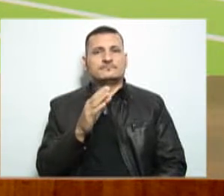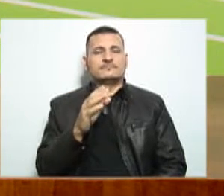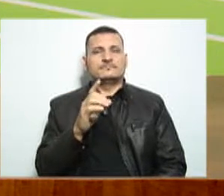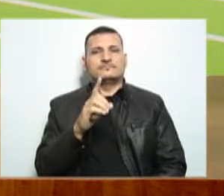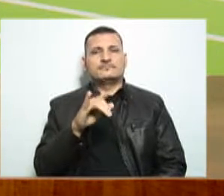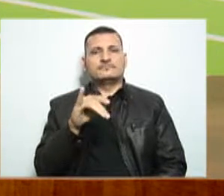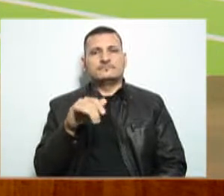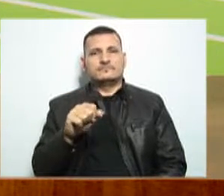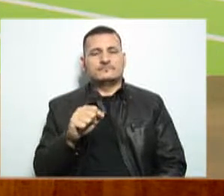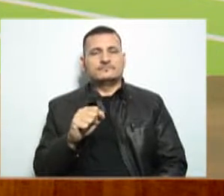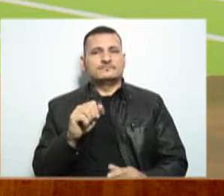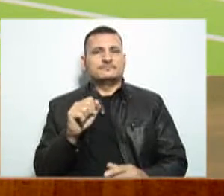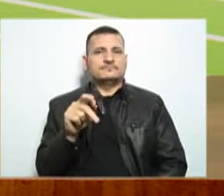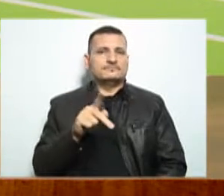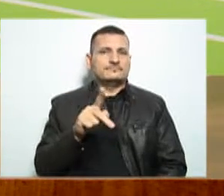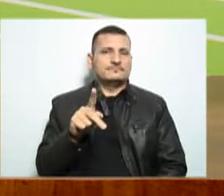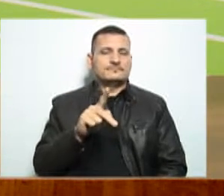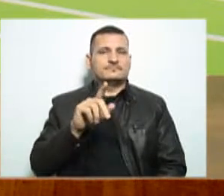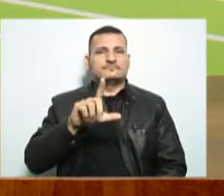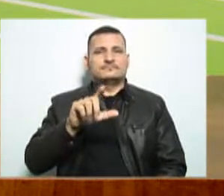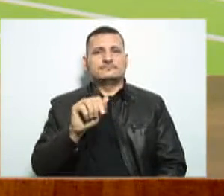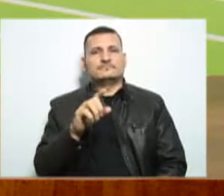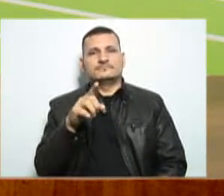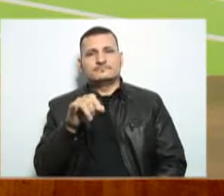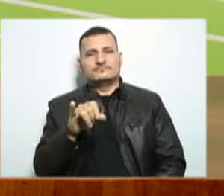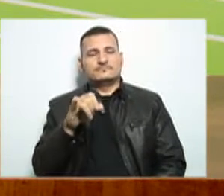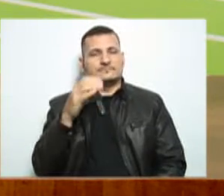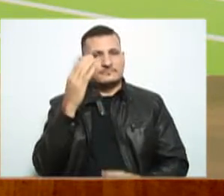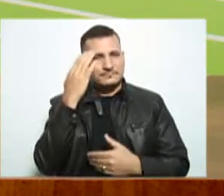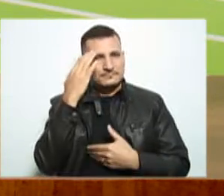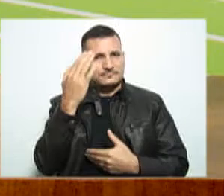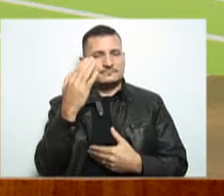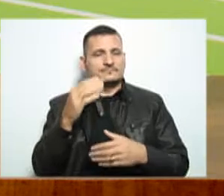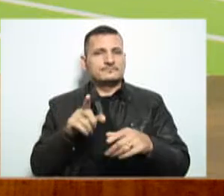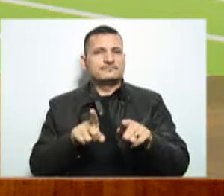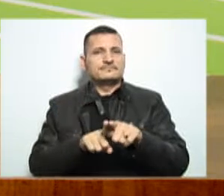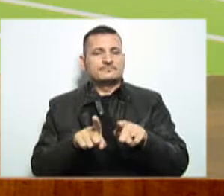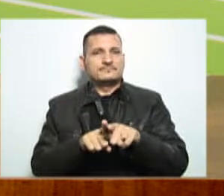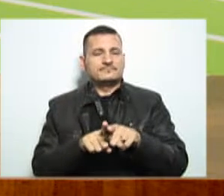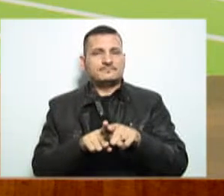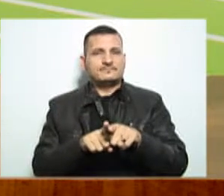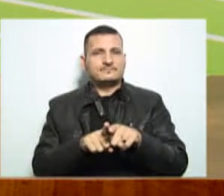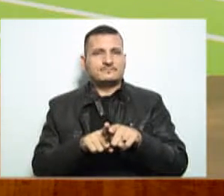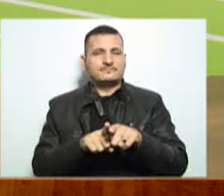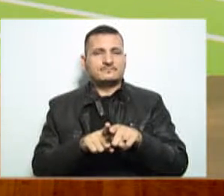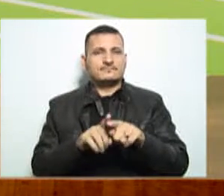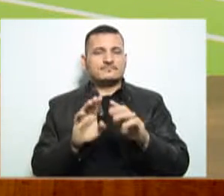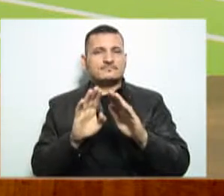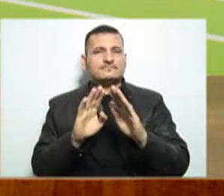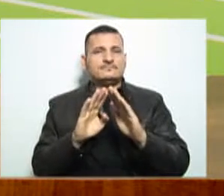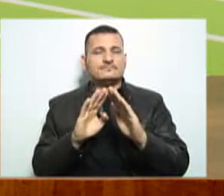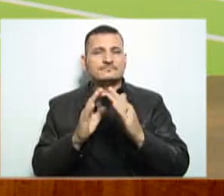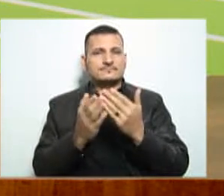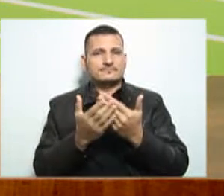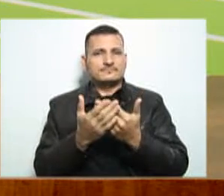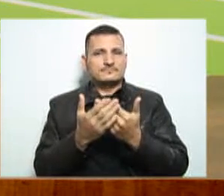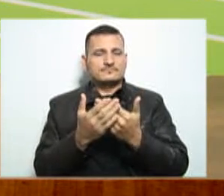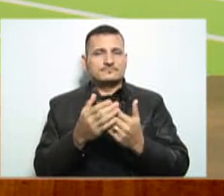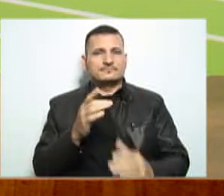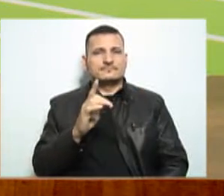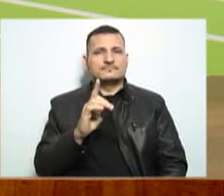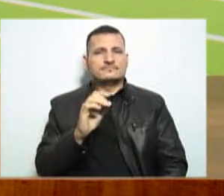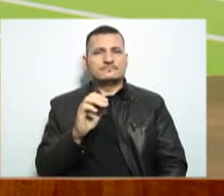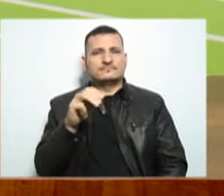a professora Leide. Nós agradecemos também a participação aqui conosco dos alunos da escola Dom